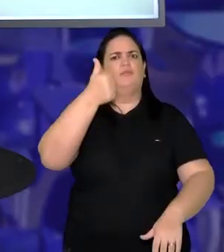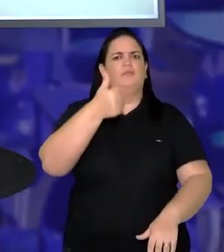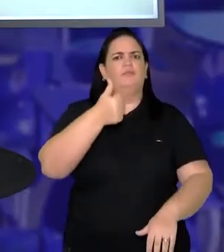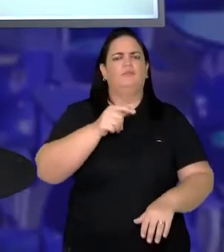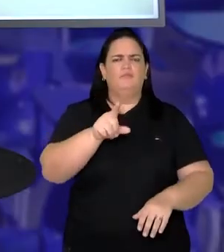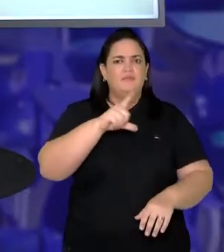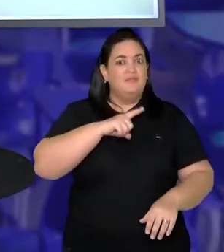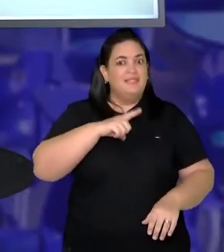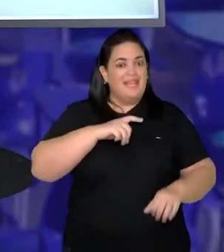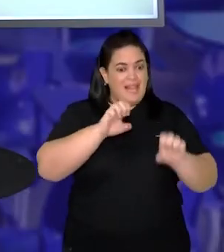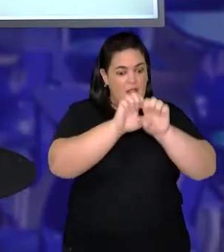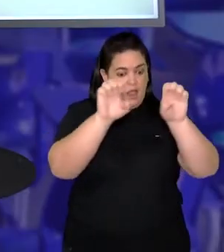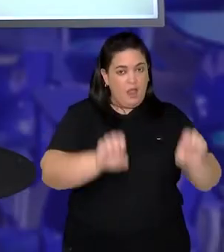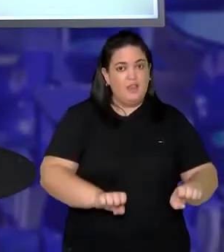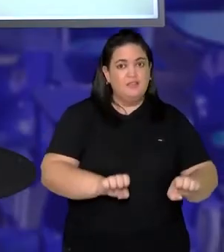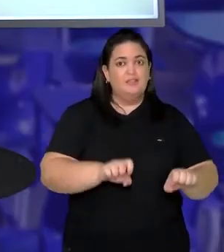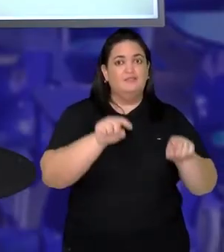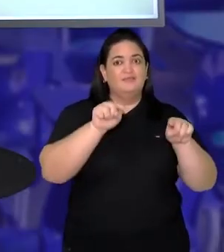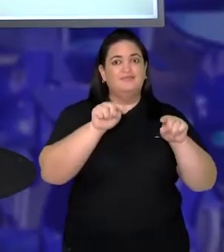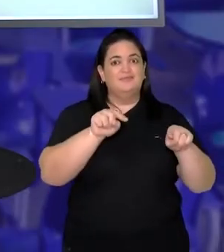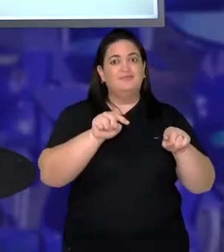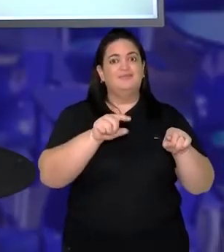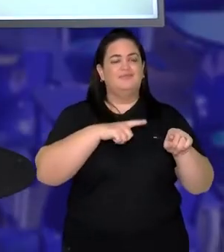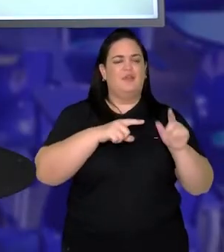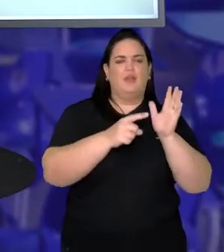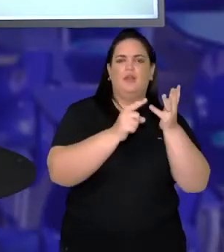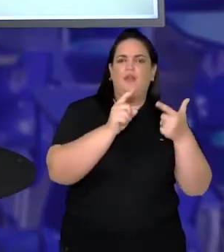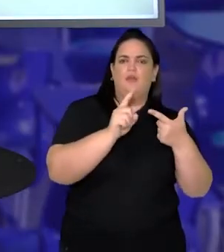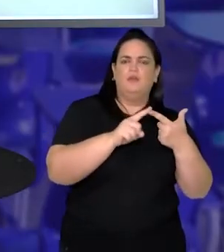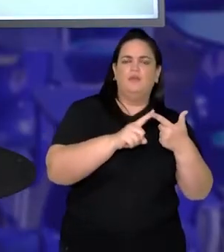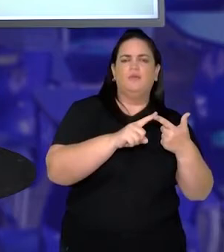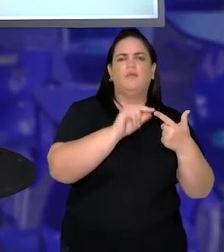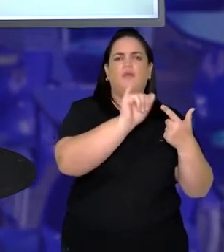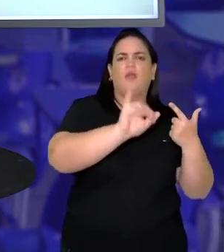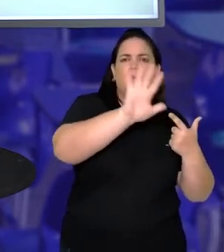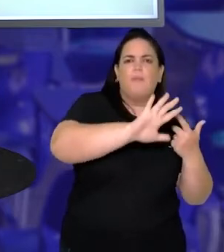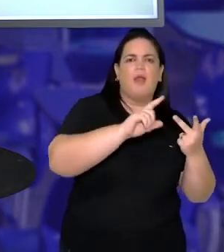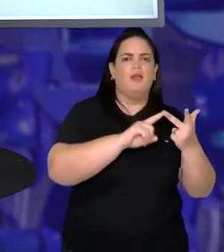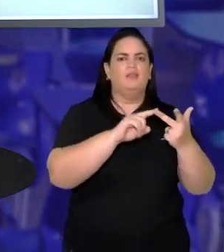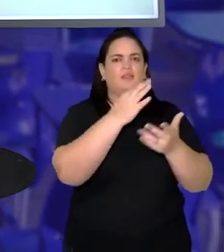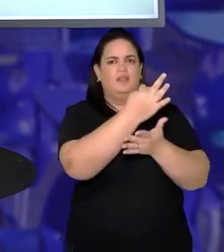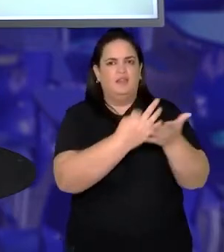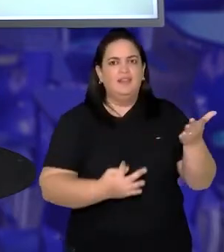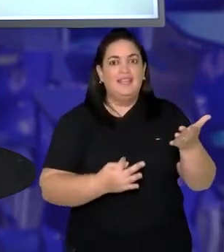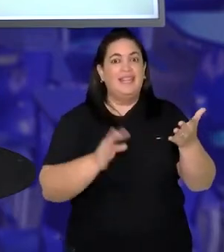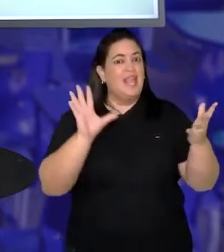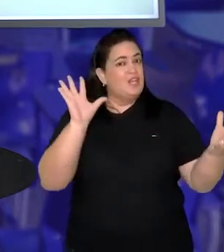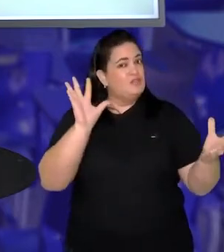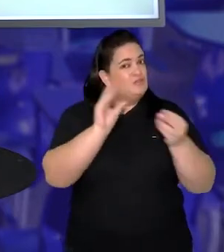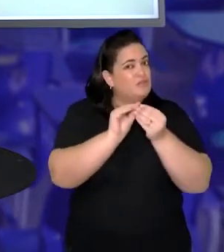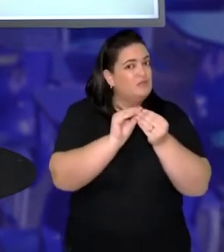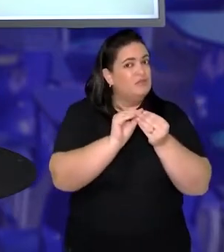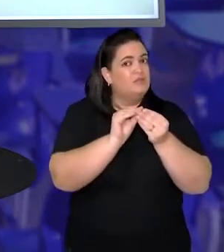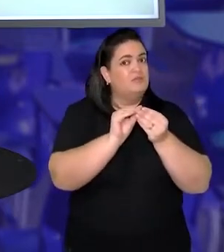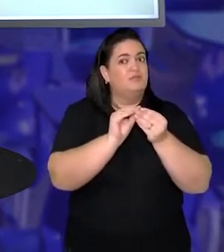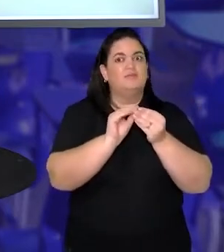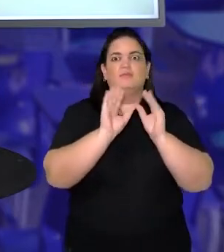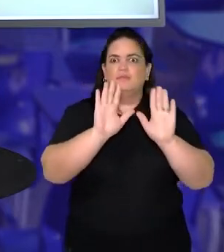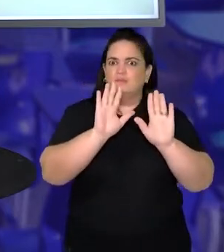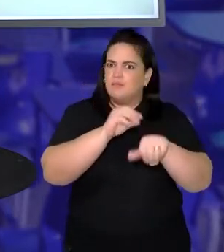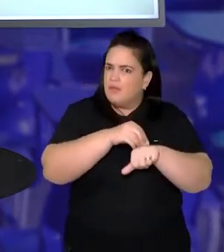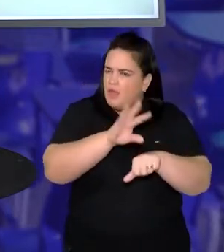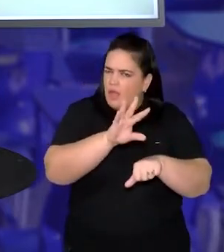tem uma estrutura textual montada que traz imagem, texto, curto, detalhe.